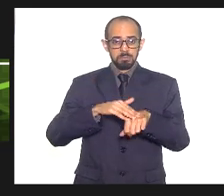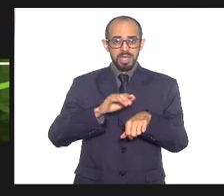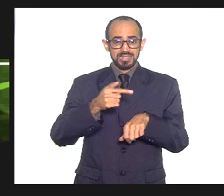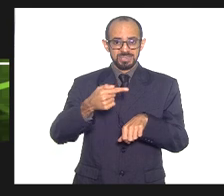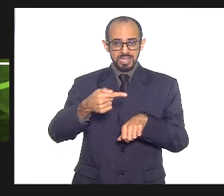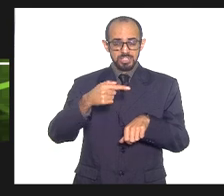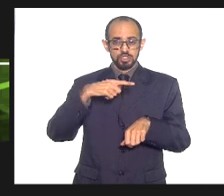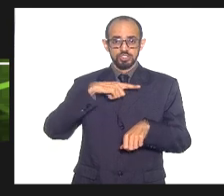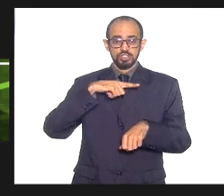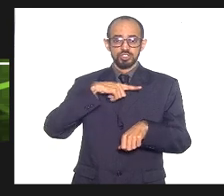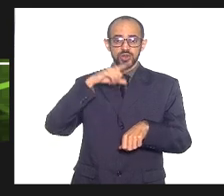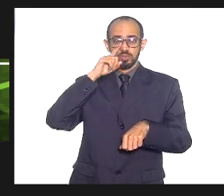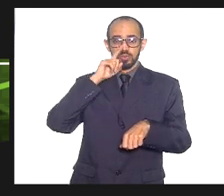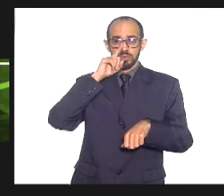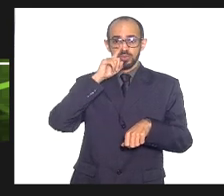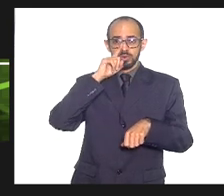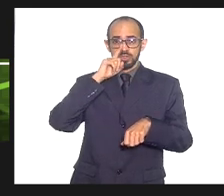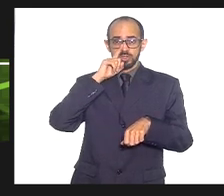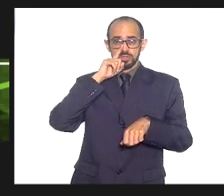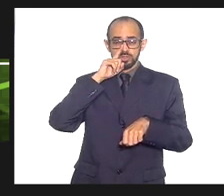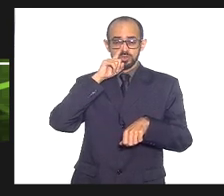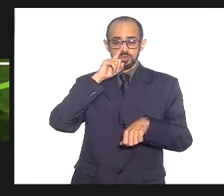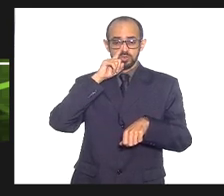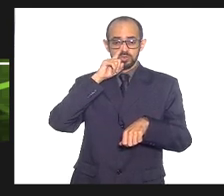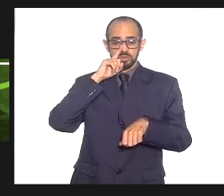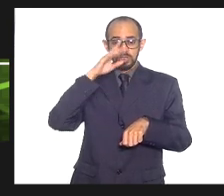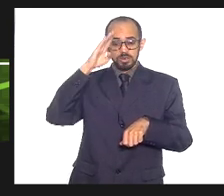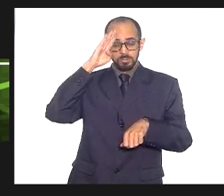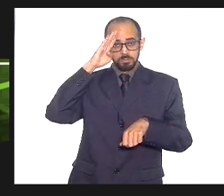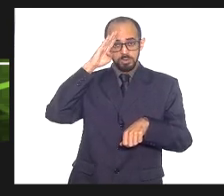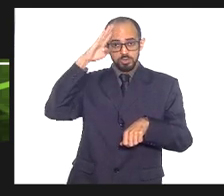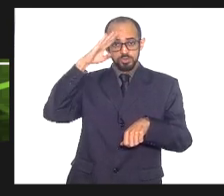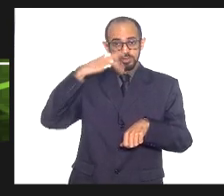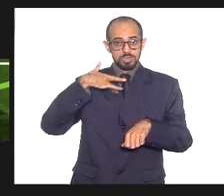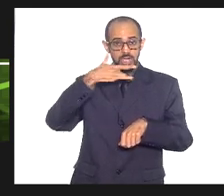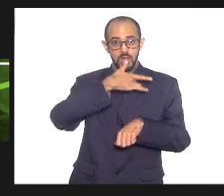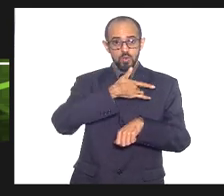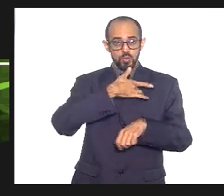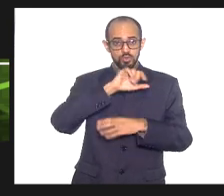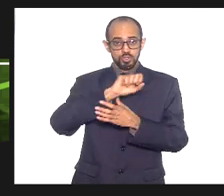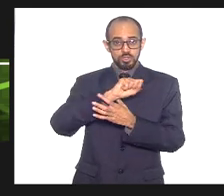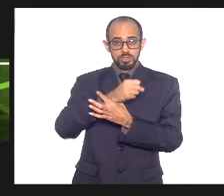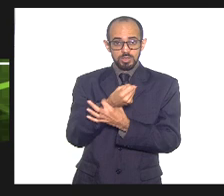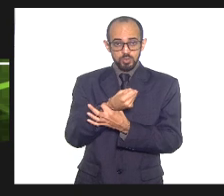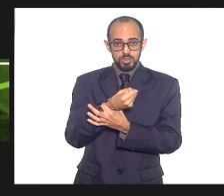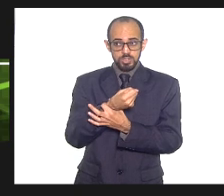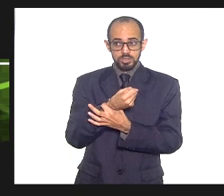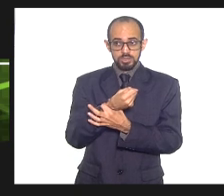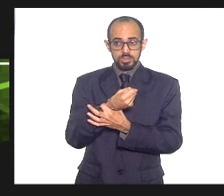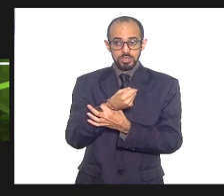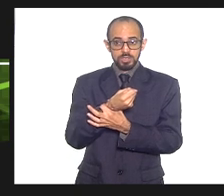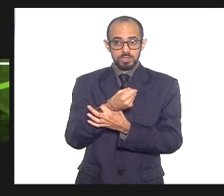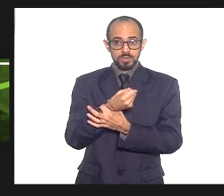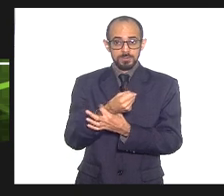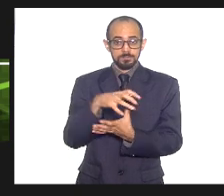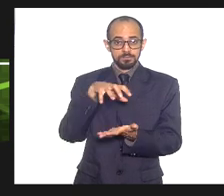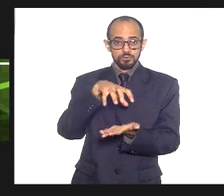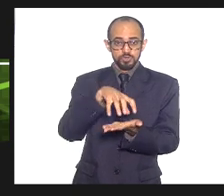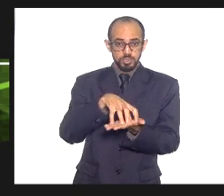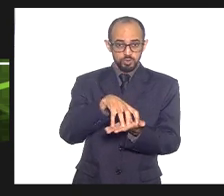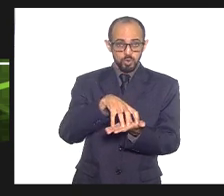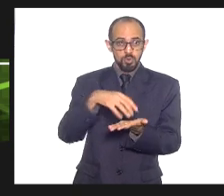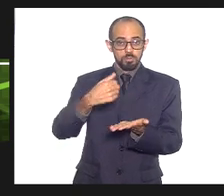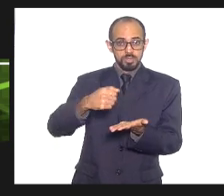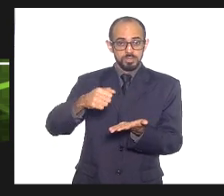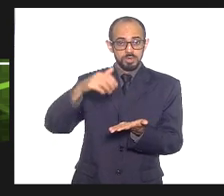risco, priorizando a saúde e segurança dos nossos trabalhadores e da instalação, tivemos que tomar a decisão